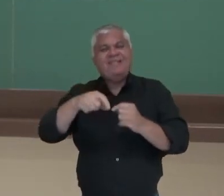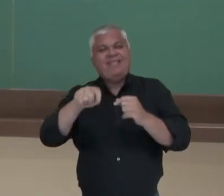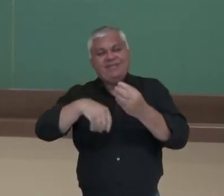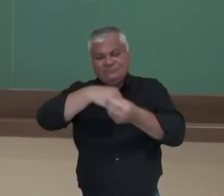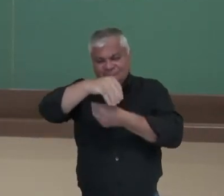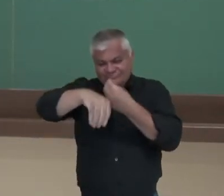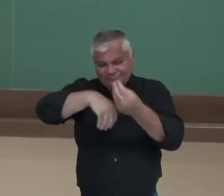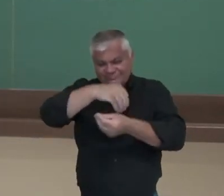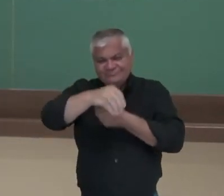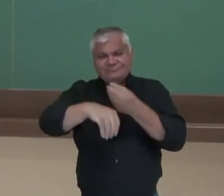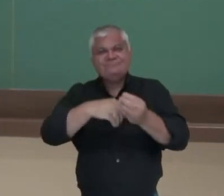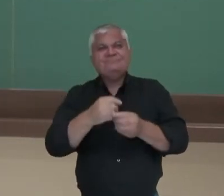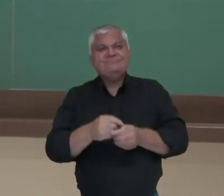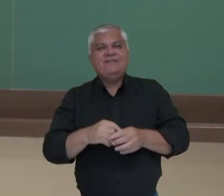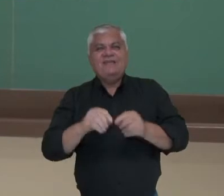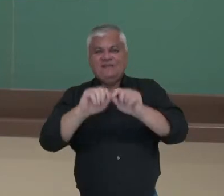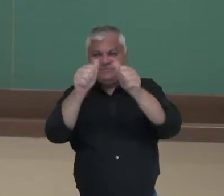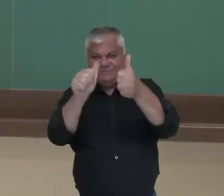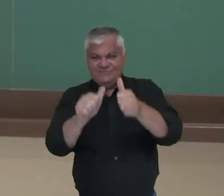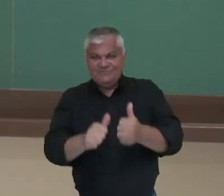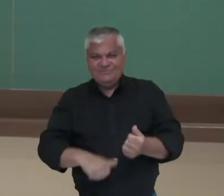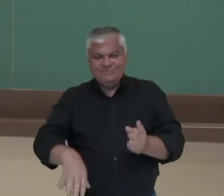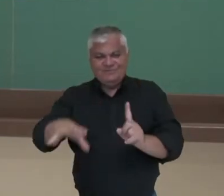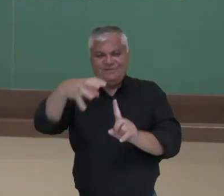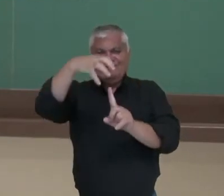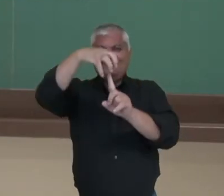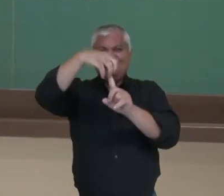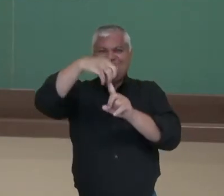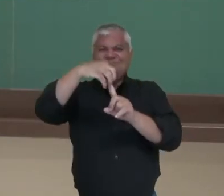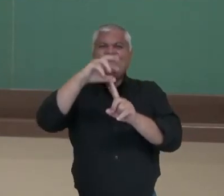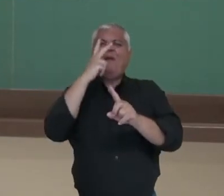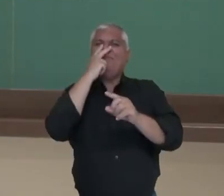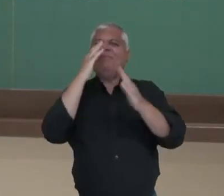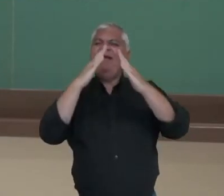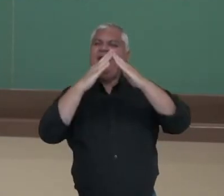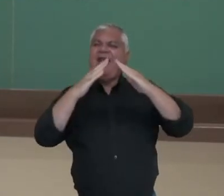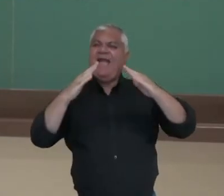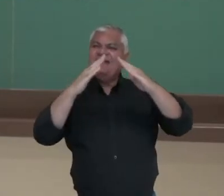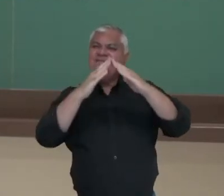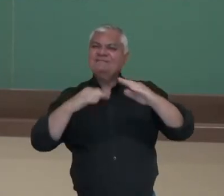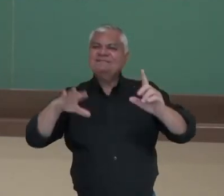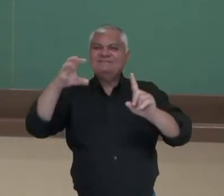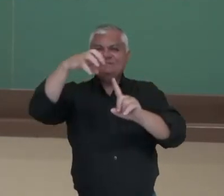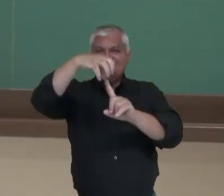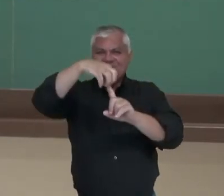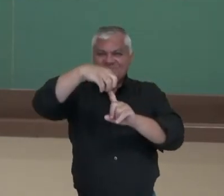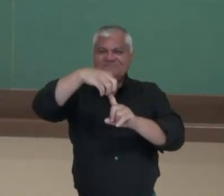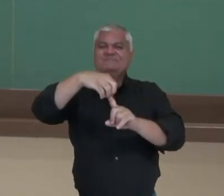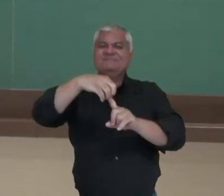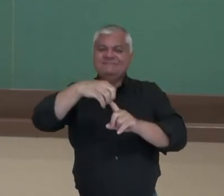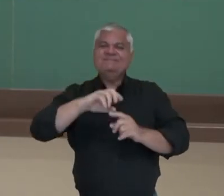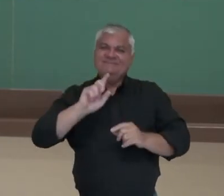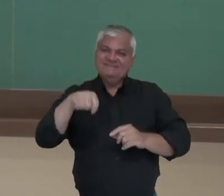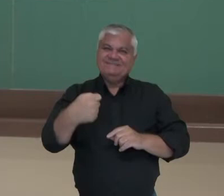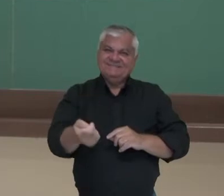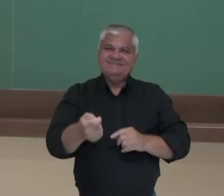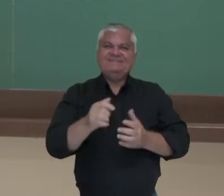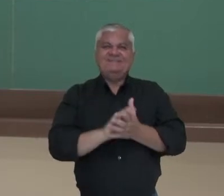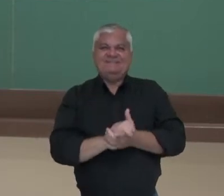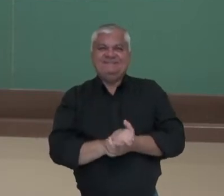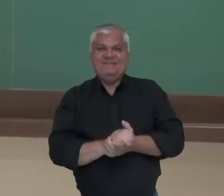essa estrutura aqui em cima como se fosse um telhadinho, né? Formando esse basidiocarpo, né? Que é o formato do corpinho